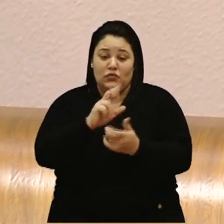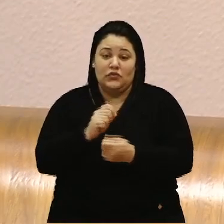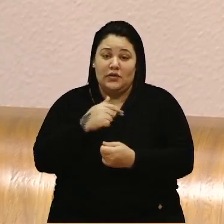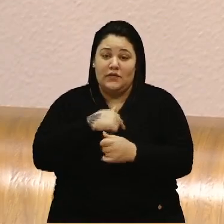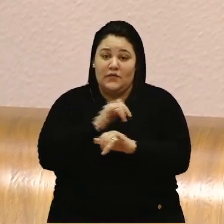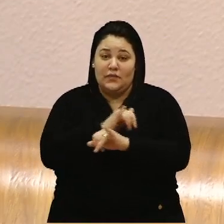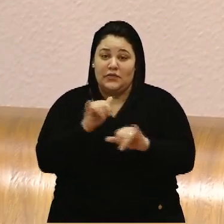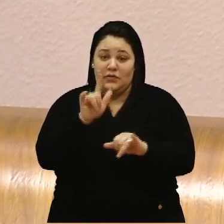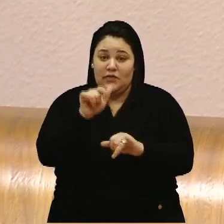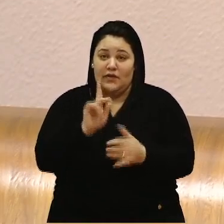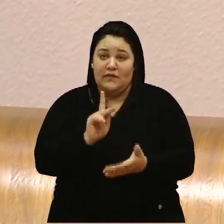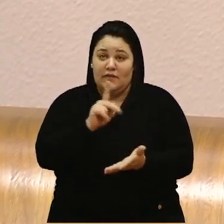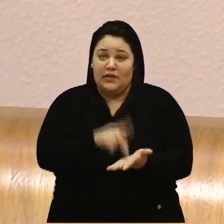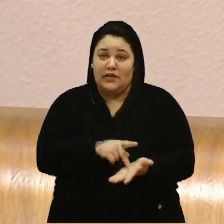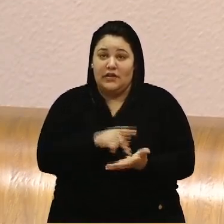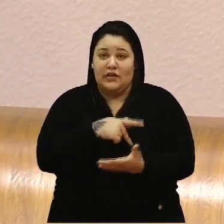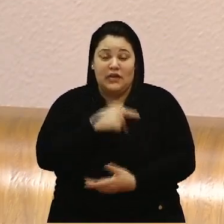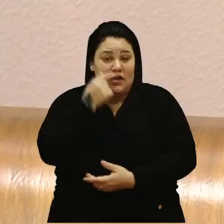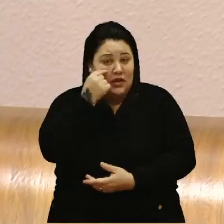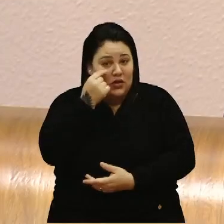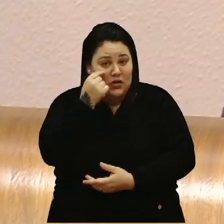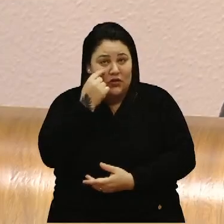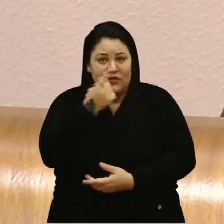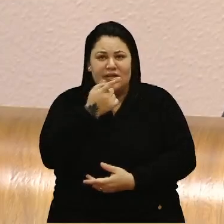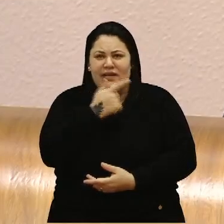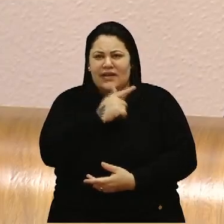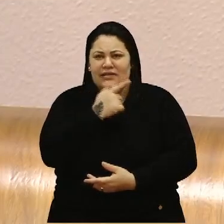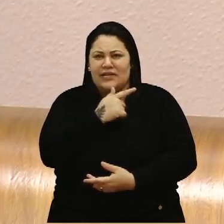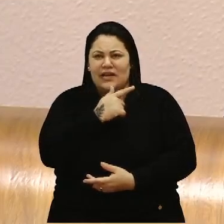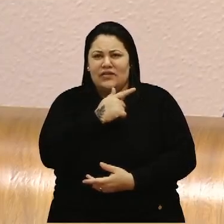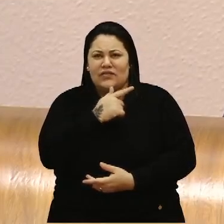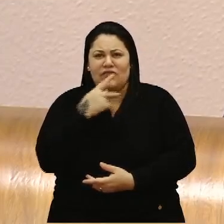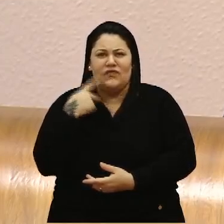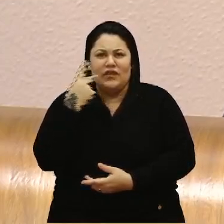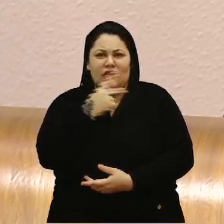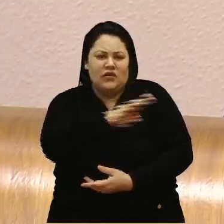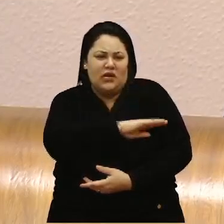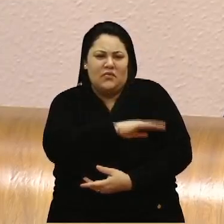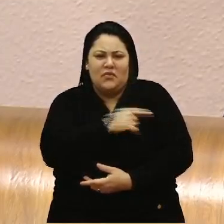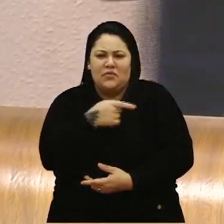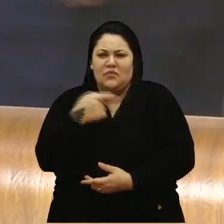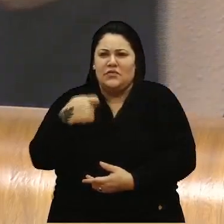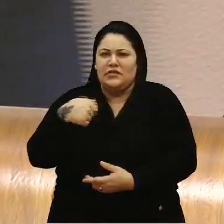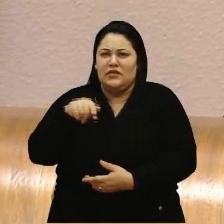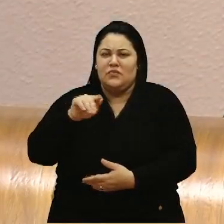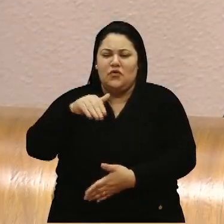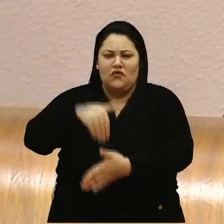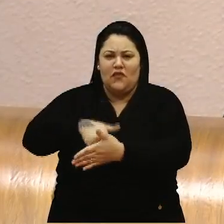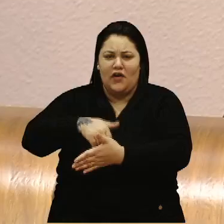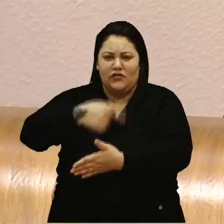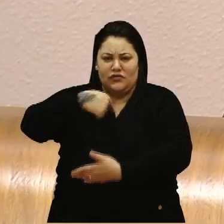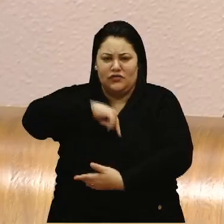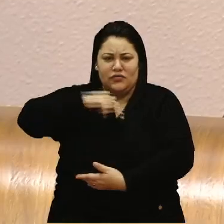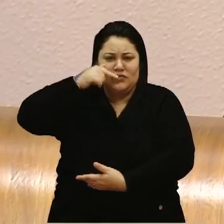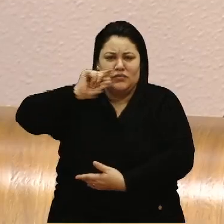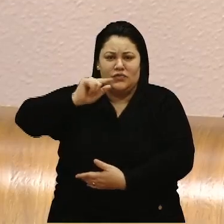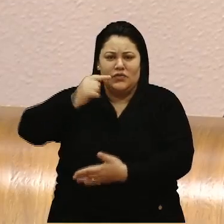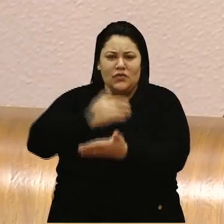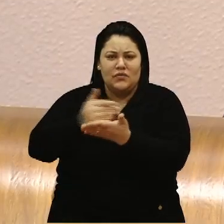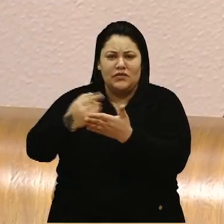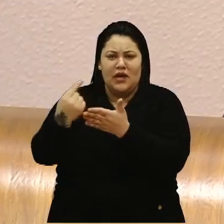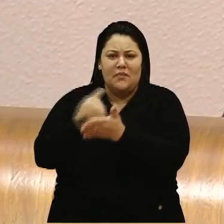verídica. E, vereador Eloy, engraçado que o vereador Ramon vem aqui dizer que a gente tem que ir para o voto, mas quando nós fomos para o voto e ganhamos, eles começaram a questionar